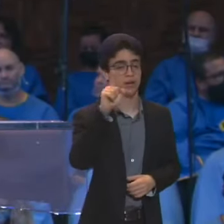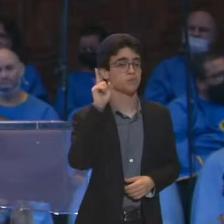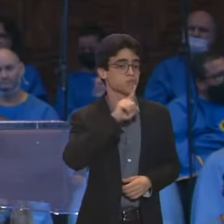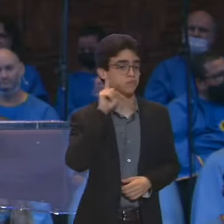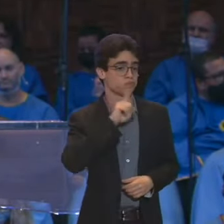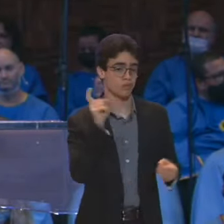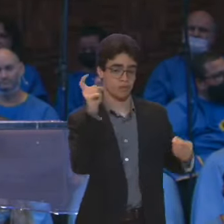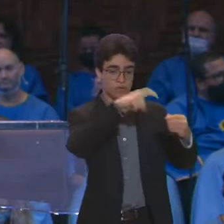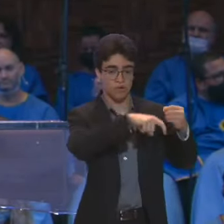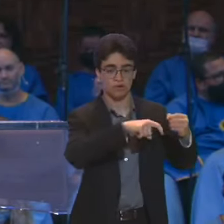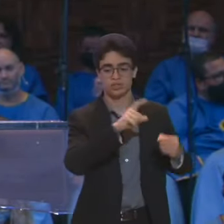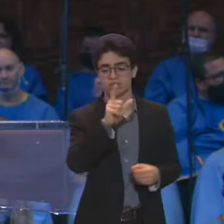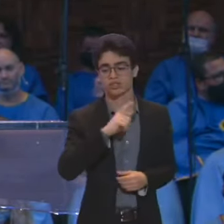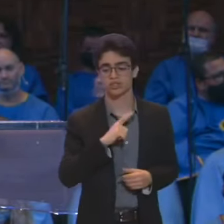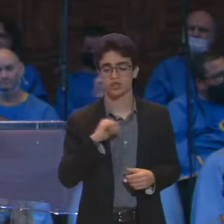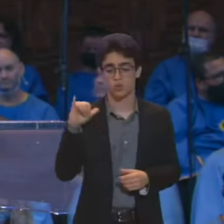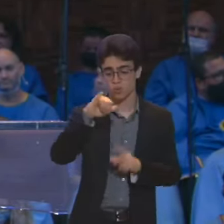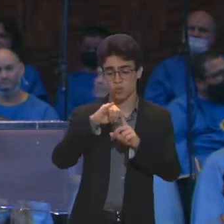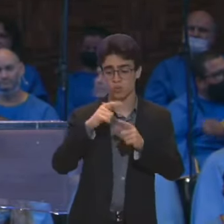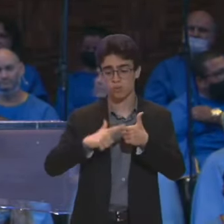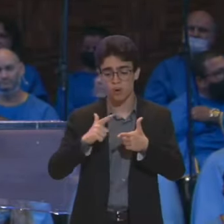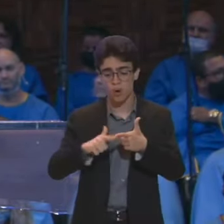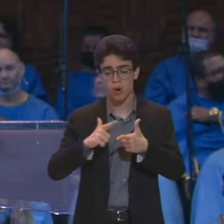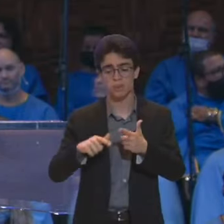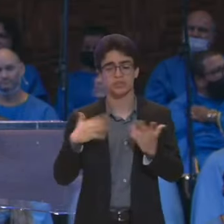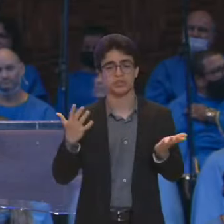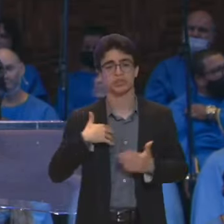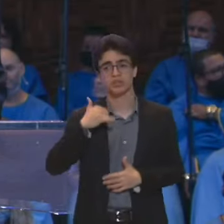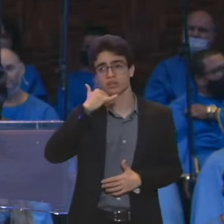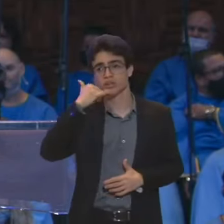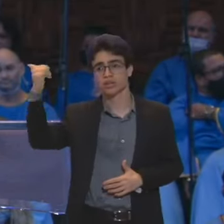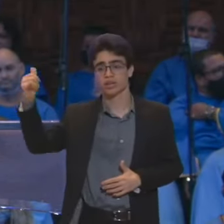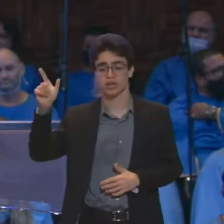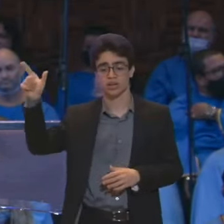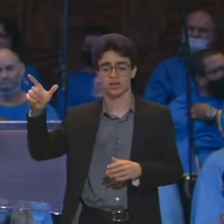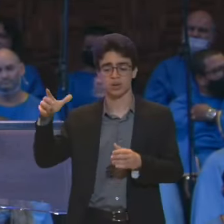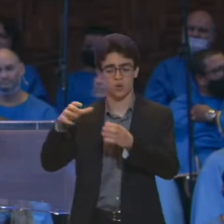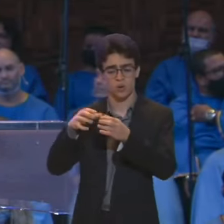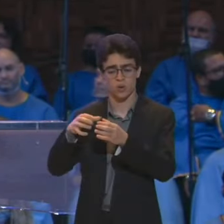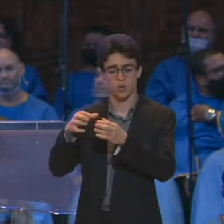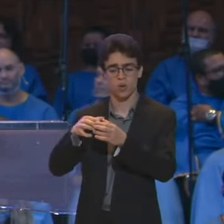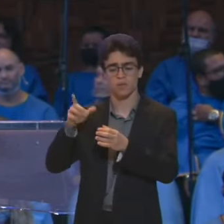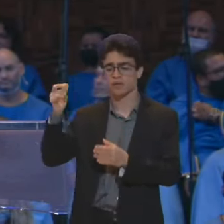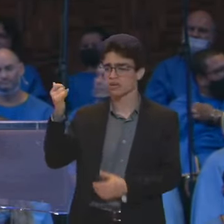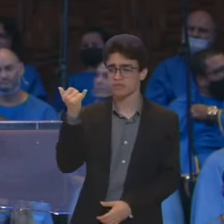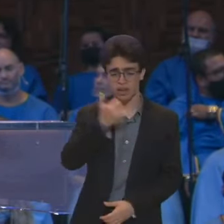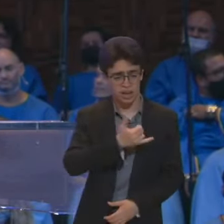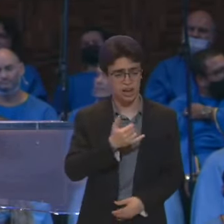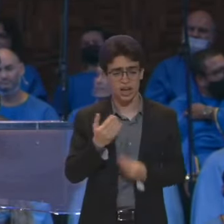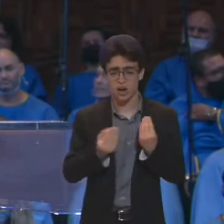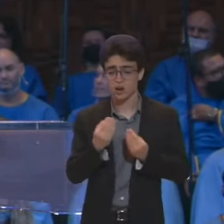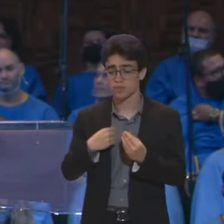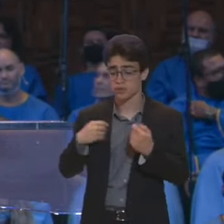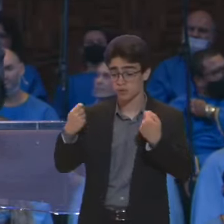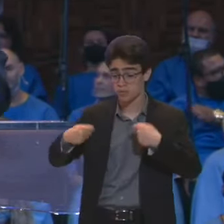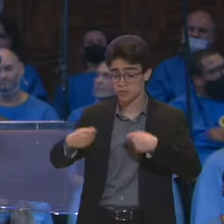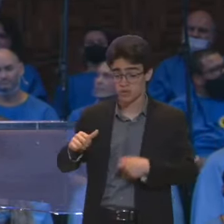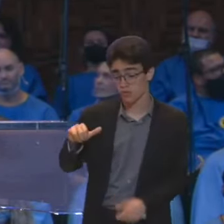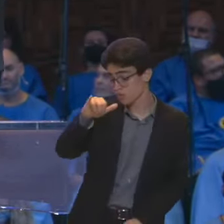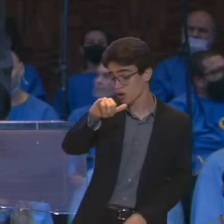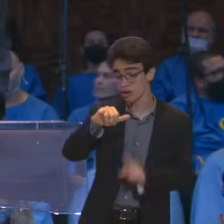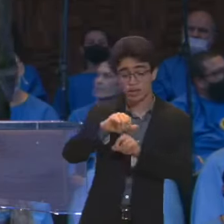Unidos, deu problema no voo e eu telefonei para a United Airlines para falar para eles que o voo tinha